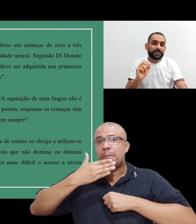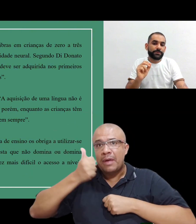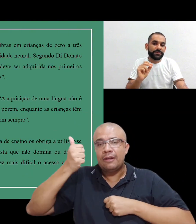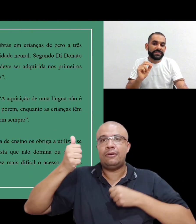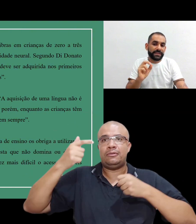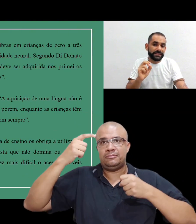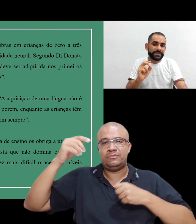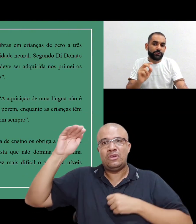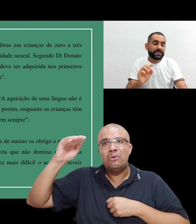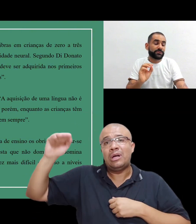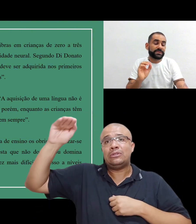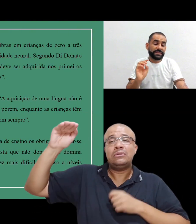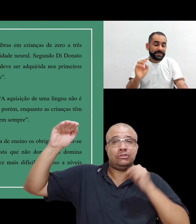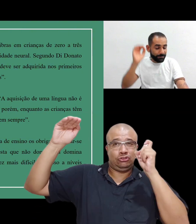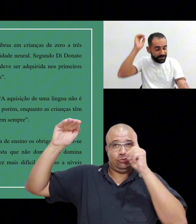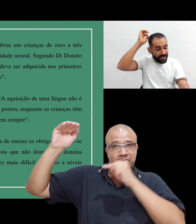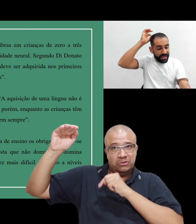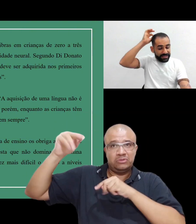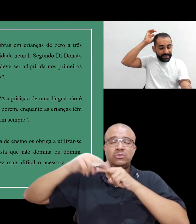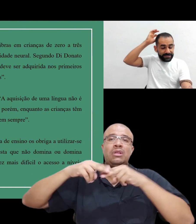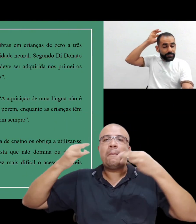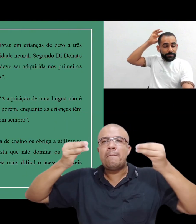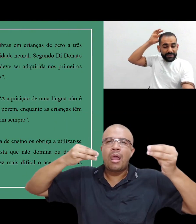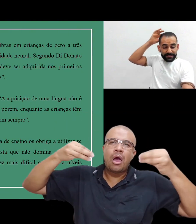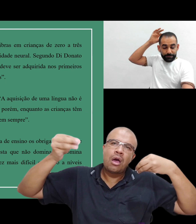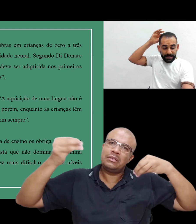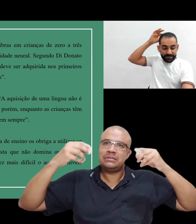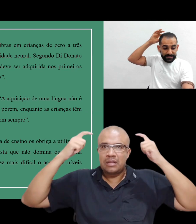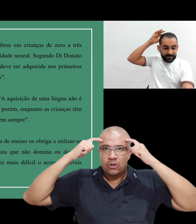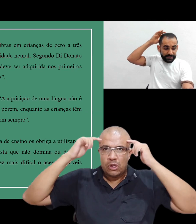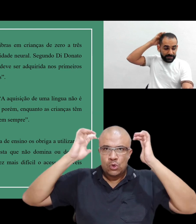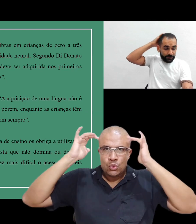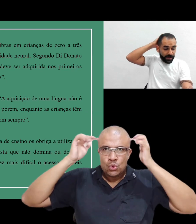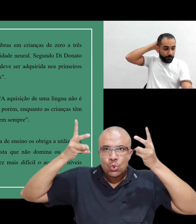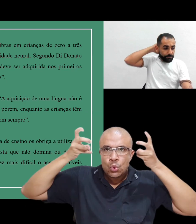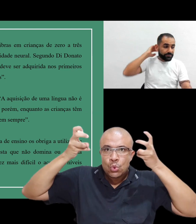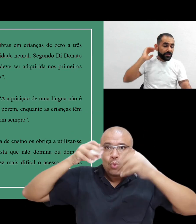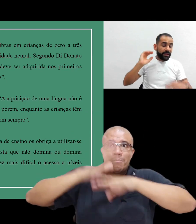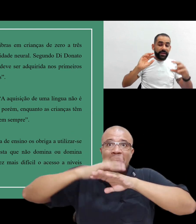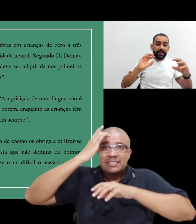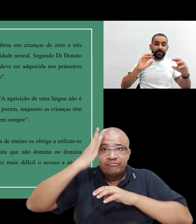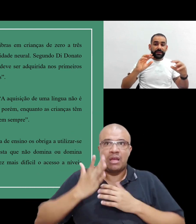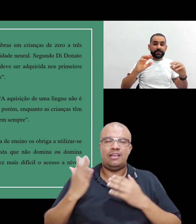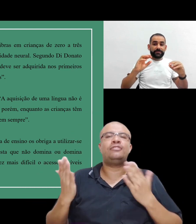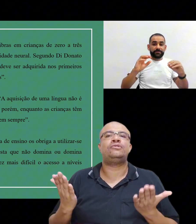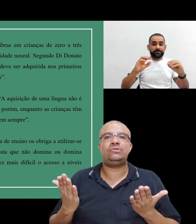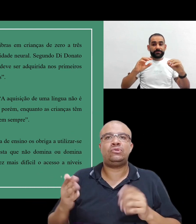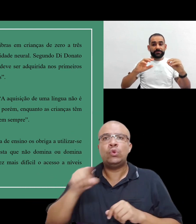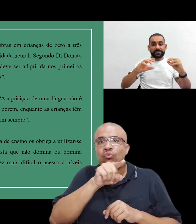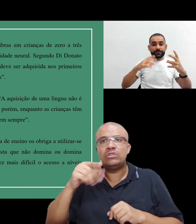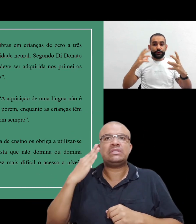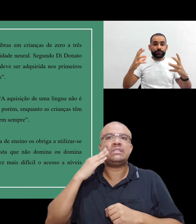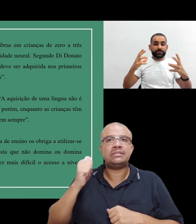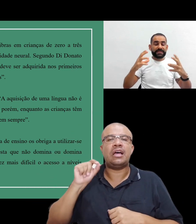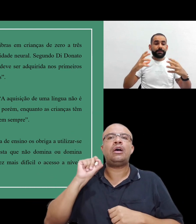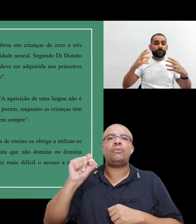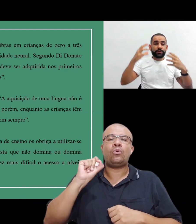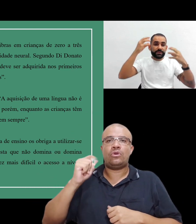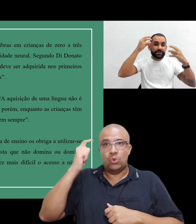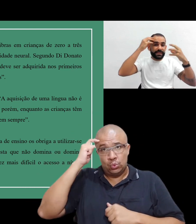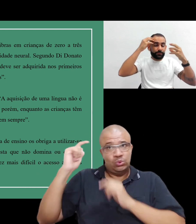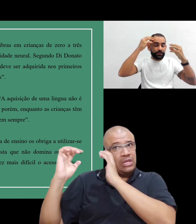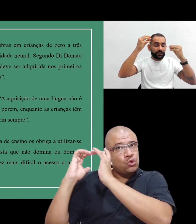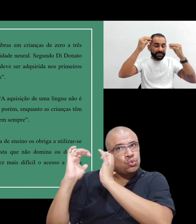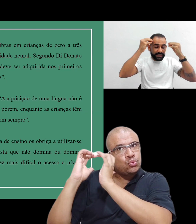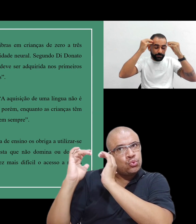têm grande proficiência, os adultos nem sempre. Essa questão da plasticidade neural, não sei se todo mundo sabe, o